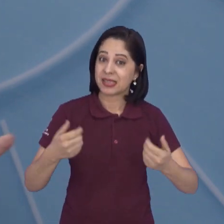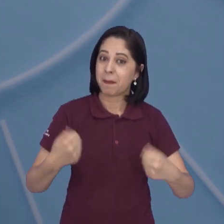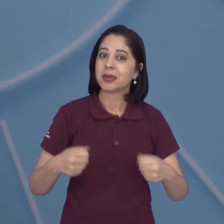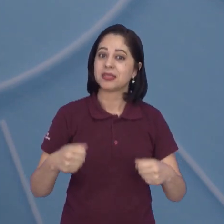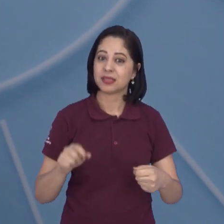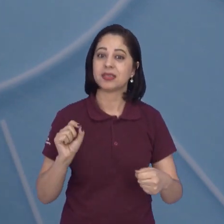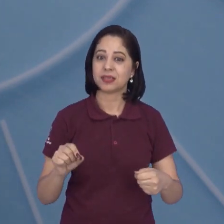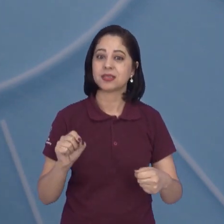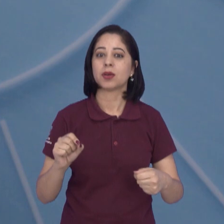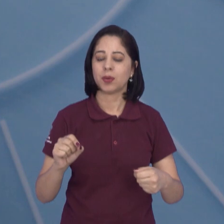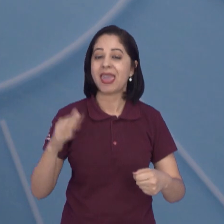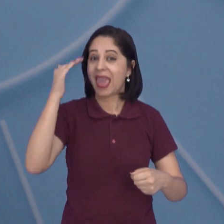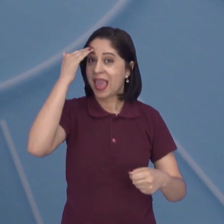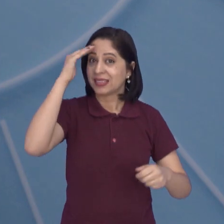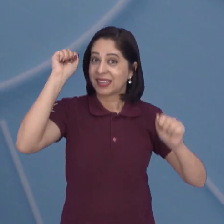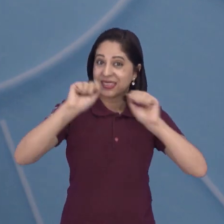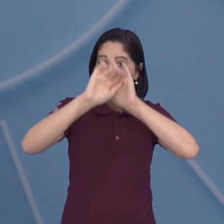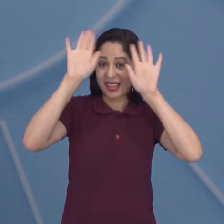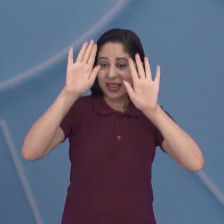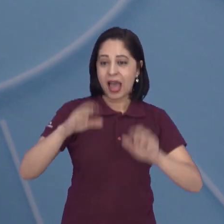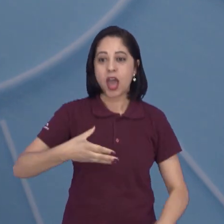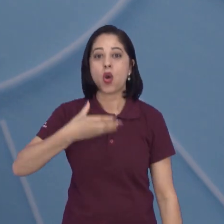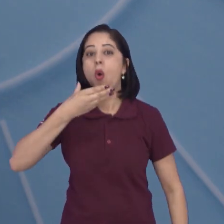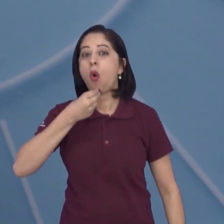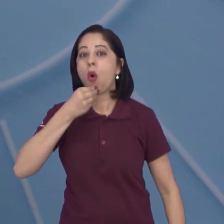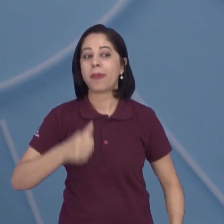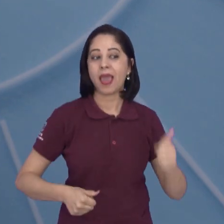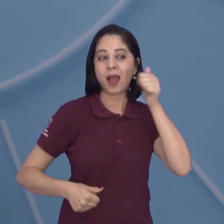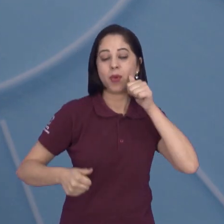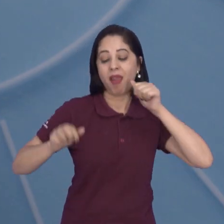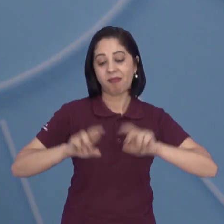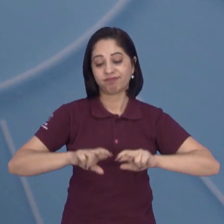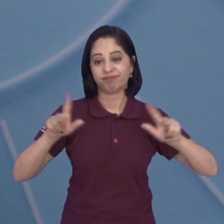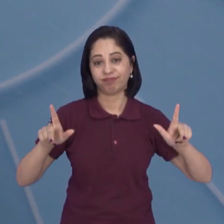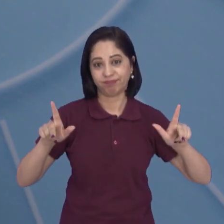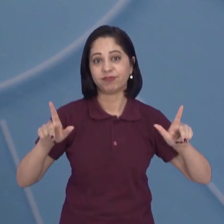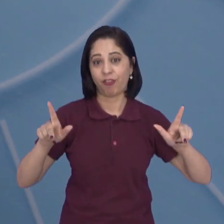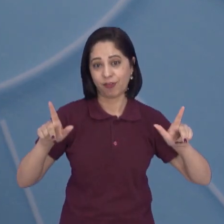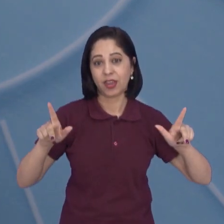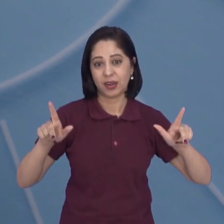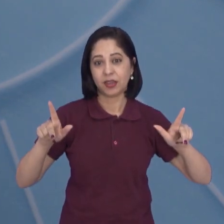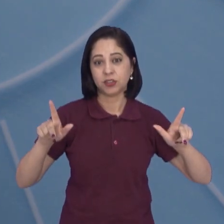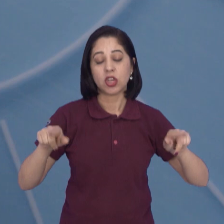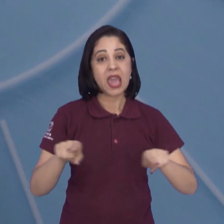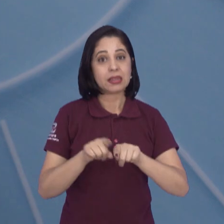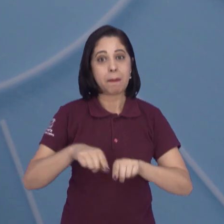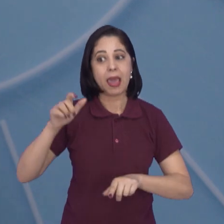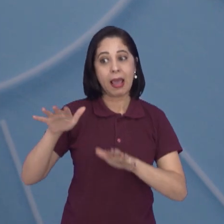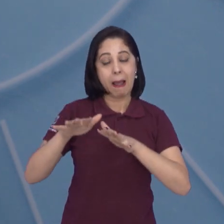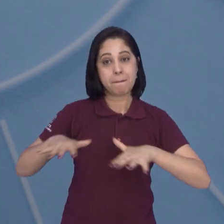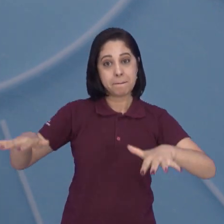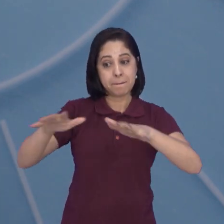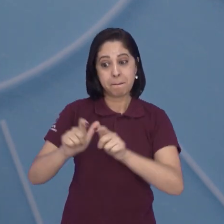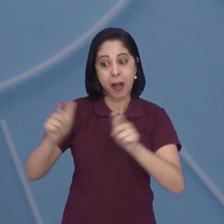ver, né, essa diferença entre homens e mulheres. E aí a gente tem um recorte, né, das próprias mulheres. Sim. As mulheres